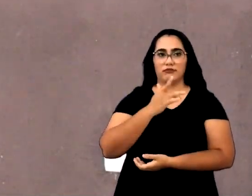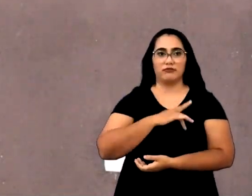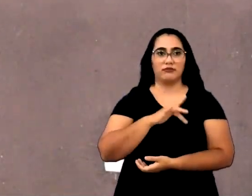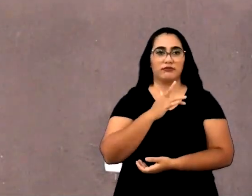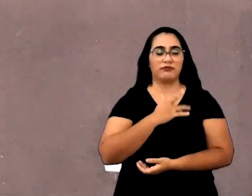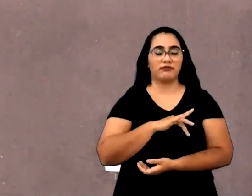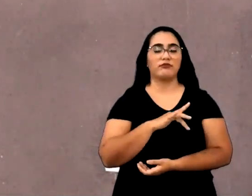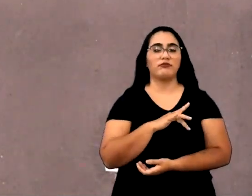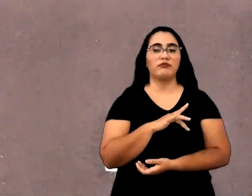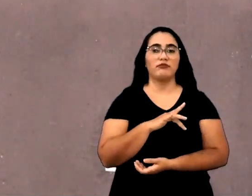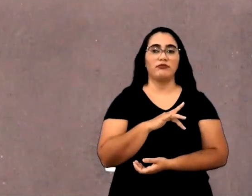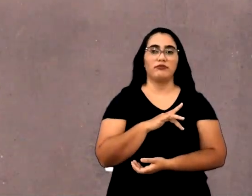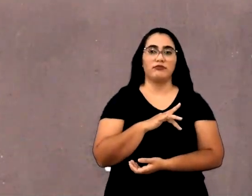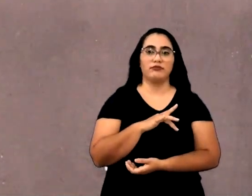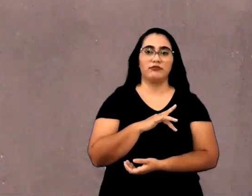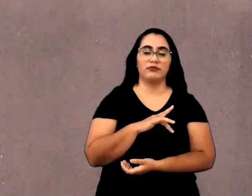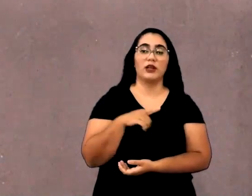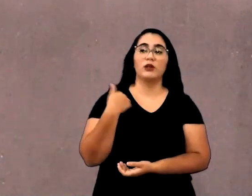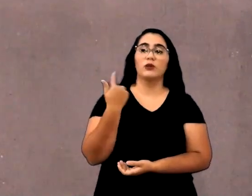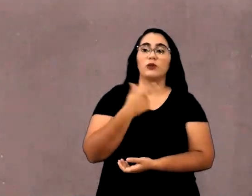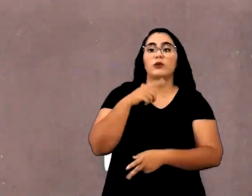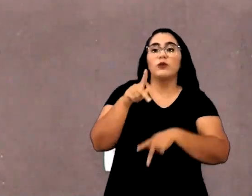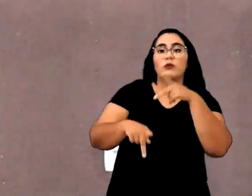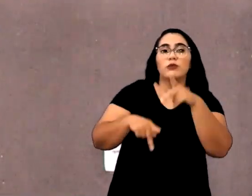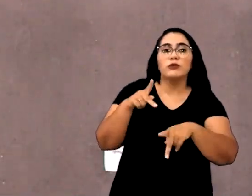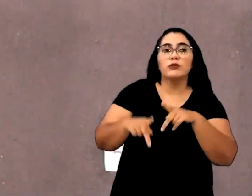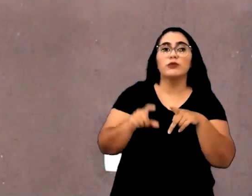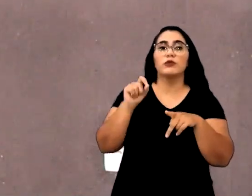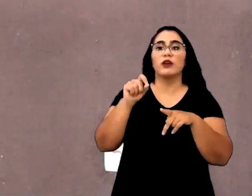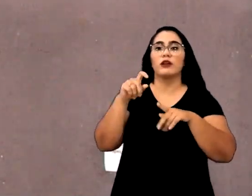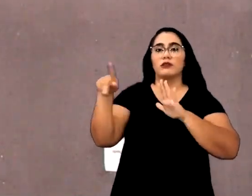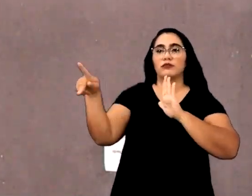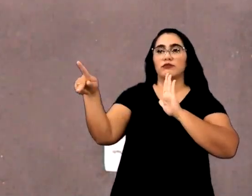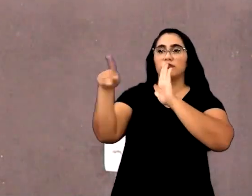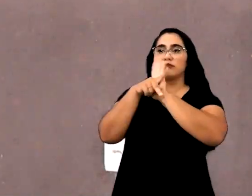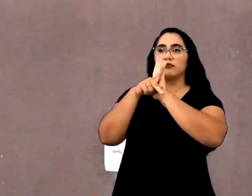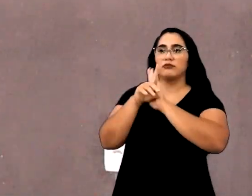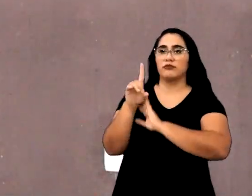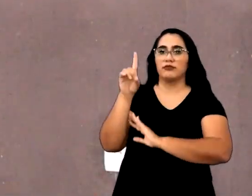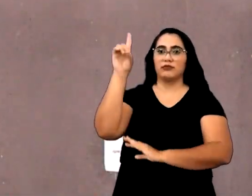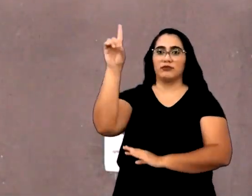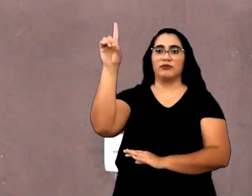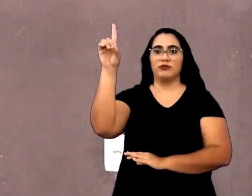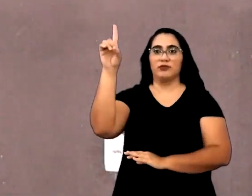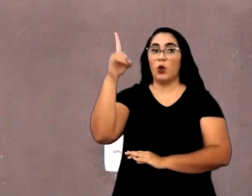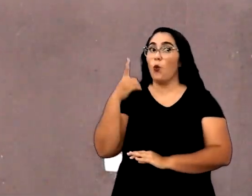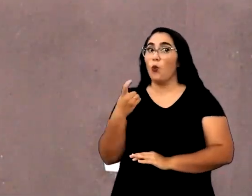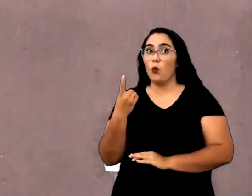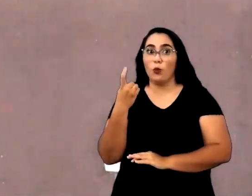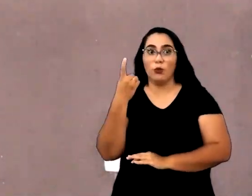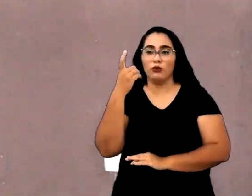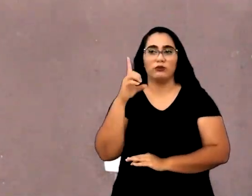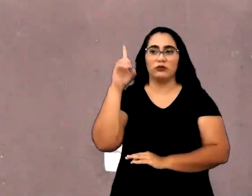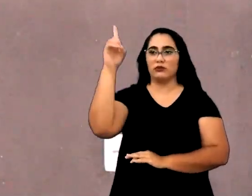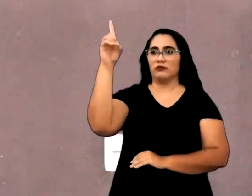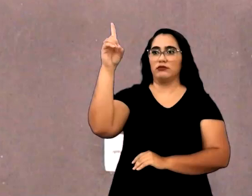alcançaste misericórdia. Nós somos um povo de propriedade